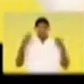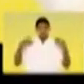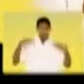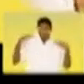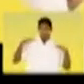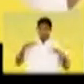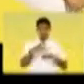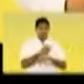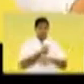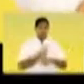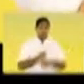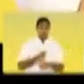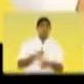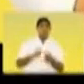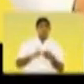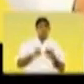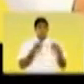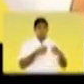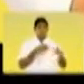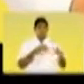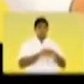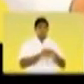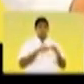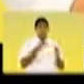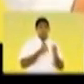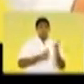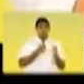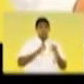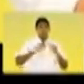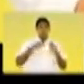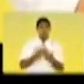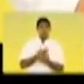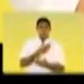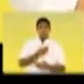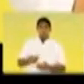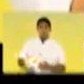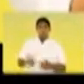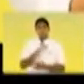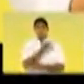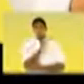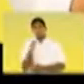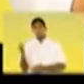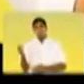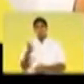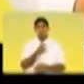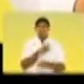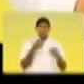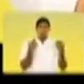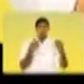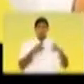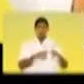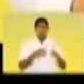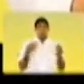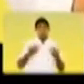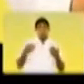área de lazer e estacionamento e escola de gestão ambiental em um novo local Já que no entorno